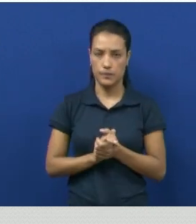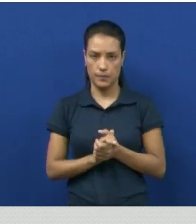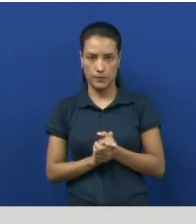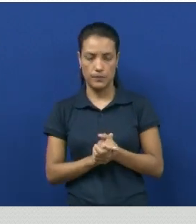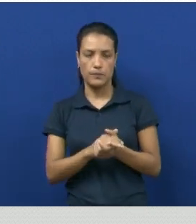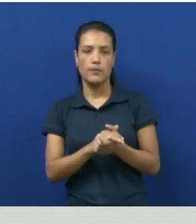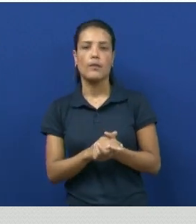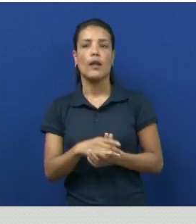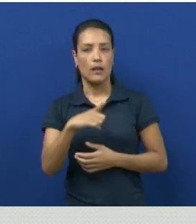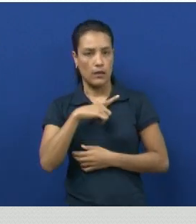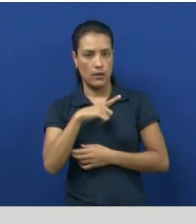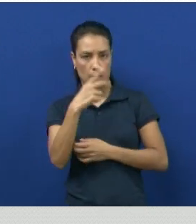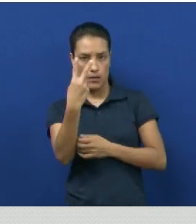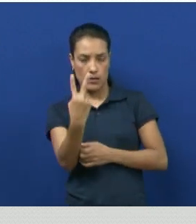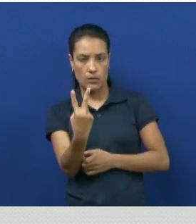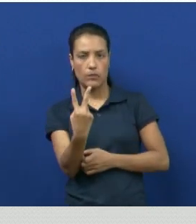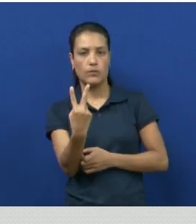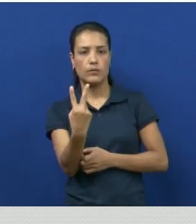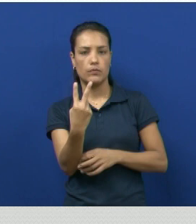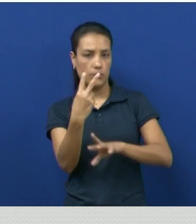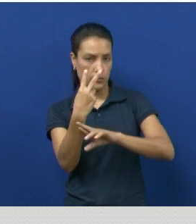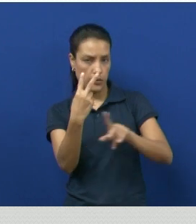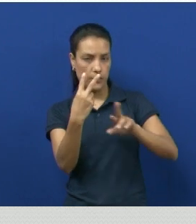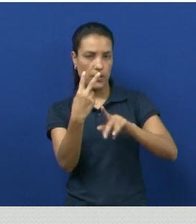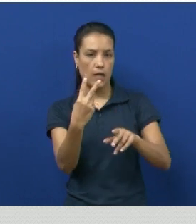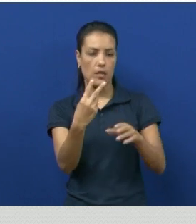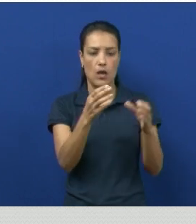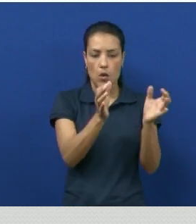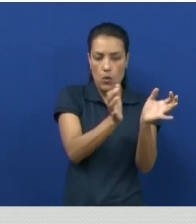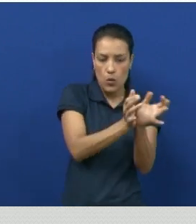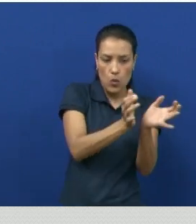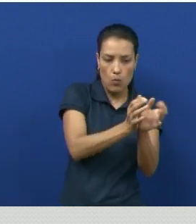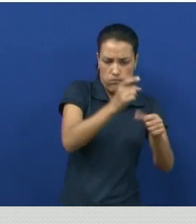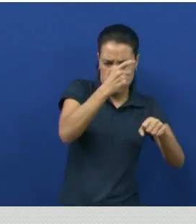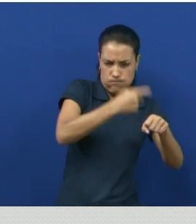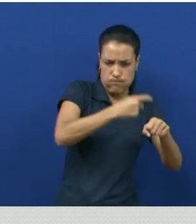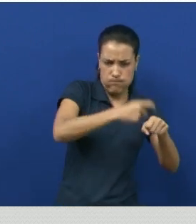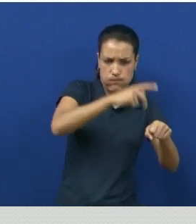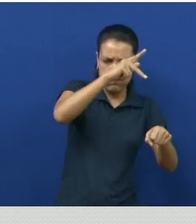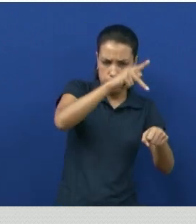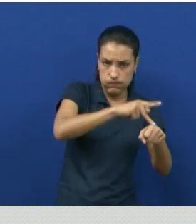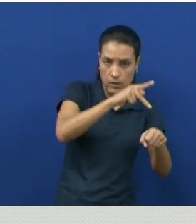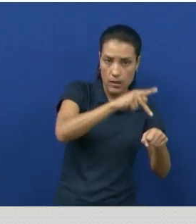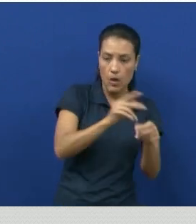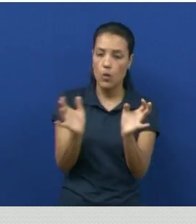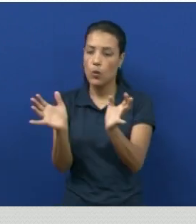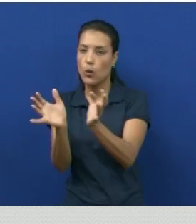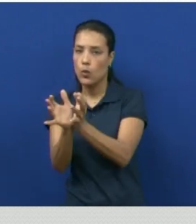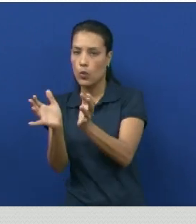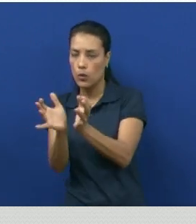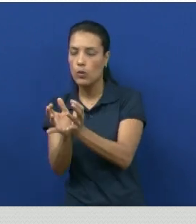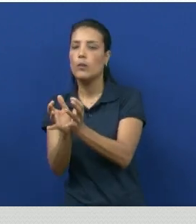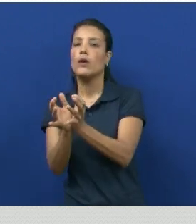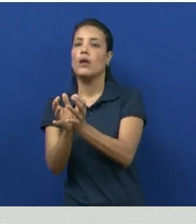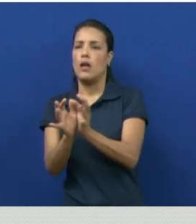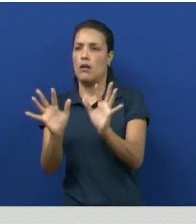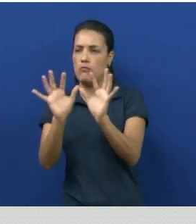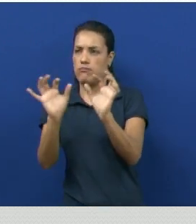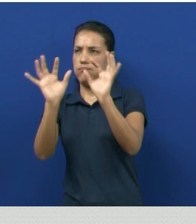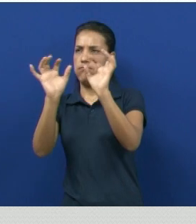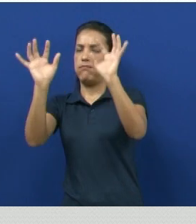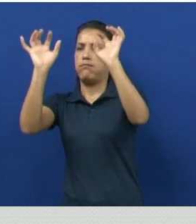que nós temos dois tipos de planetas. Temos os planetas rochosos, que têm uma superfície sólida, e temos os planetas gasosos, que não têm